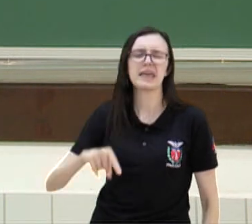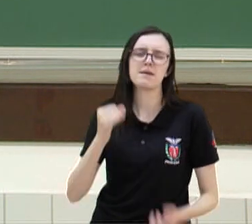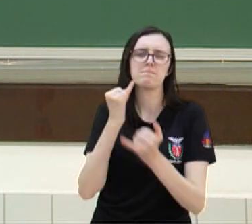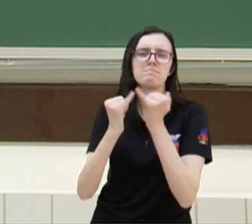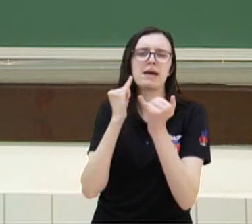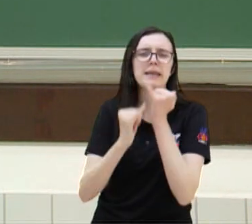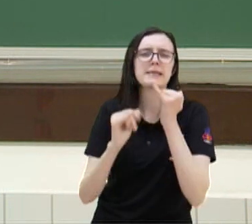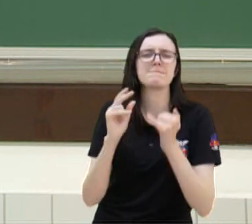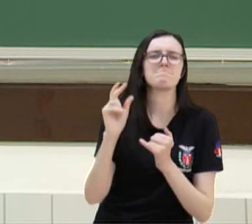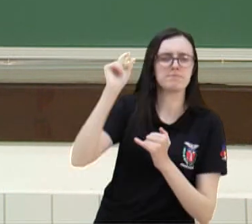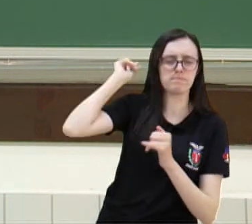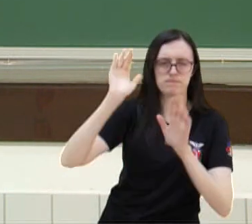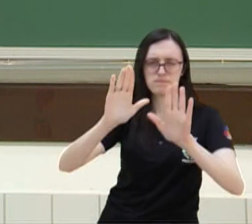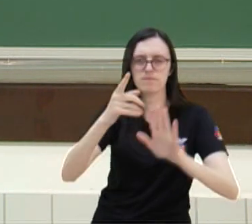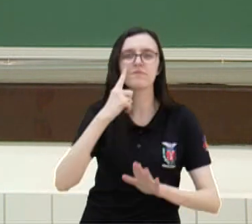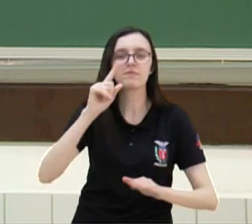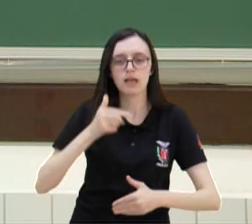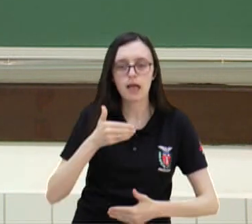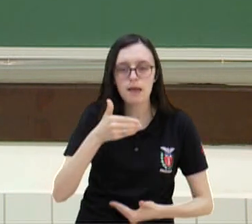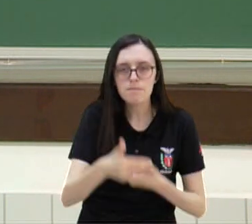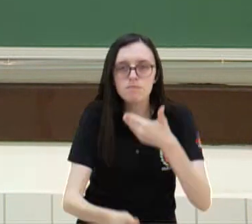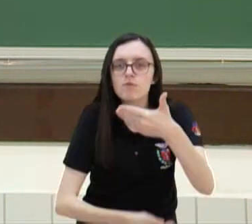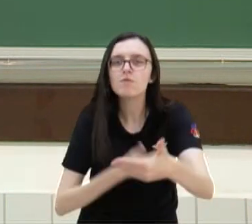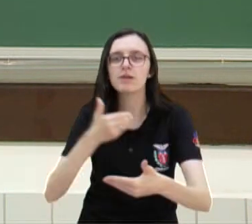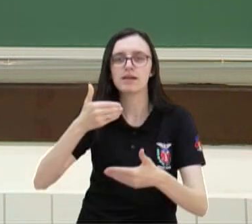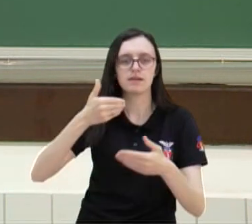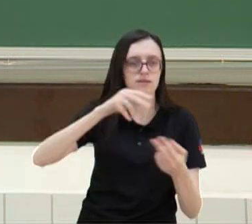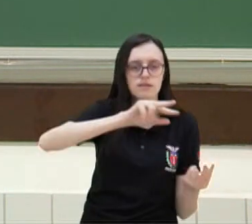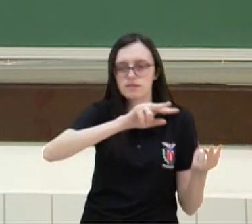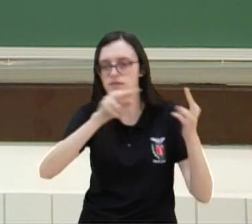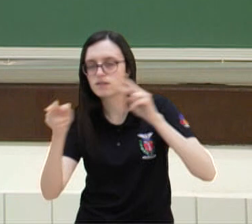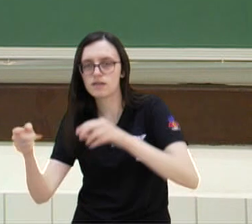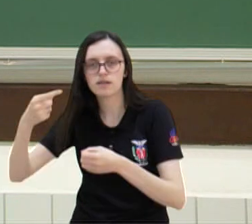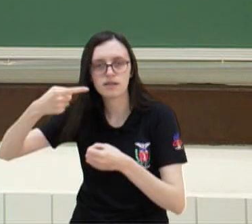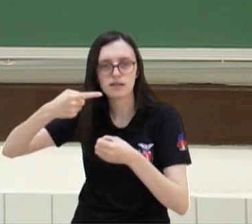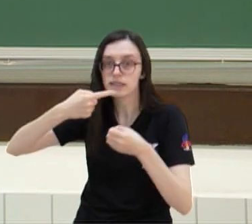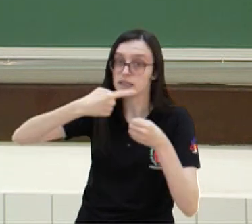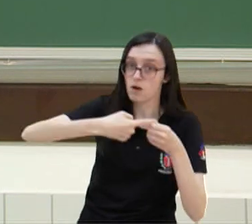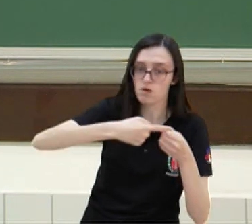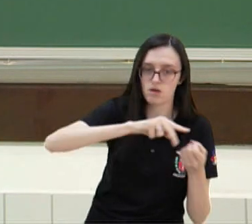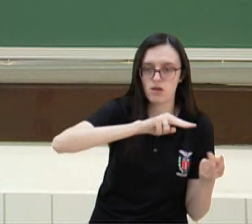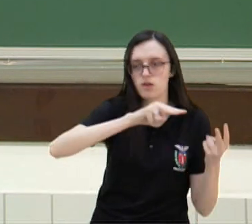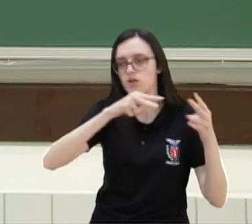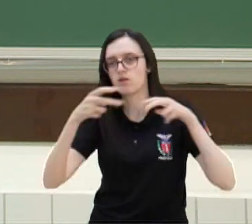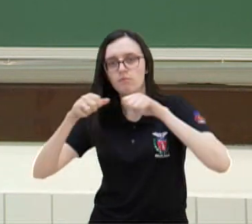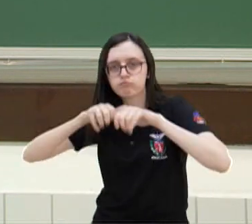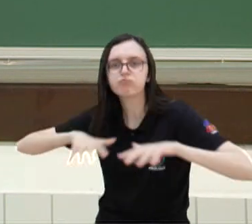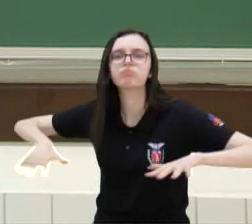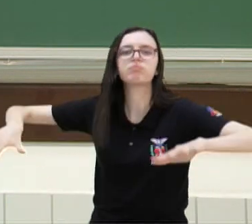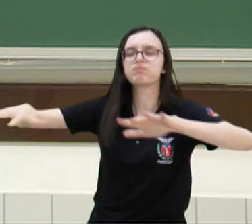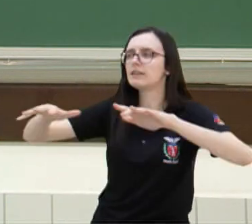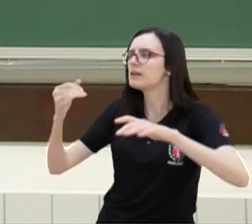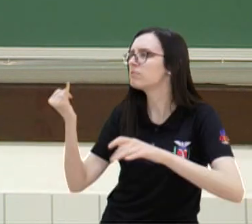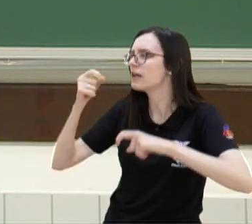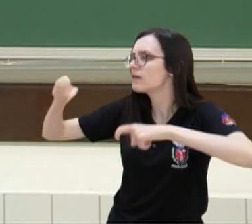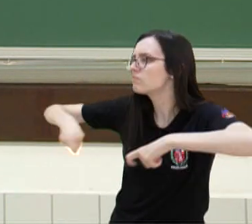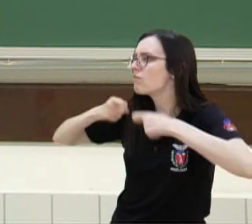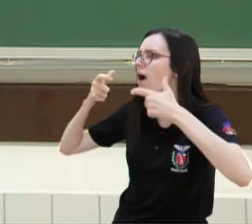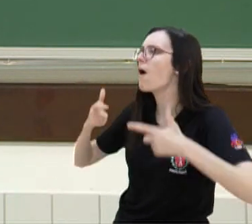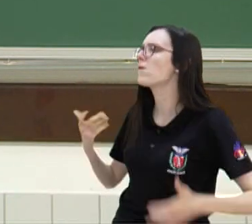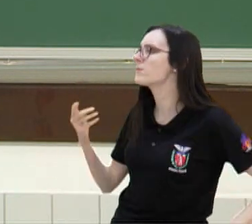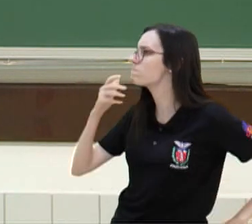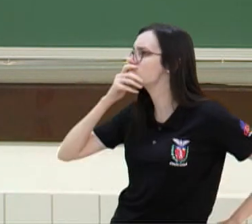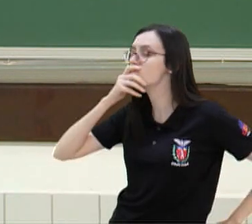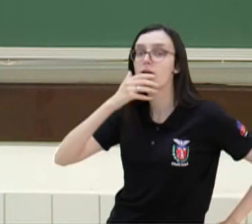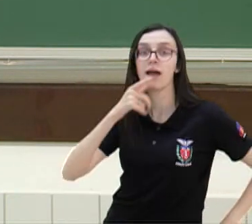primitiva. É aquele processo de ruralização, procurar um local que seja bom para fazer agricultura, um local que